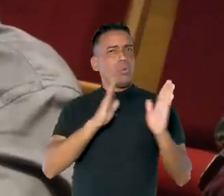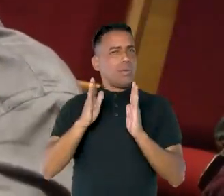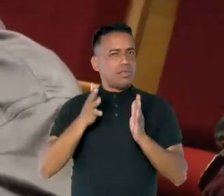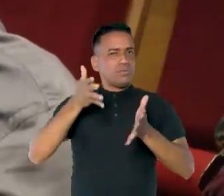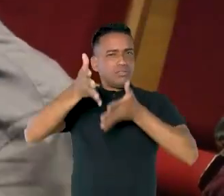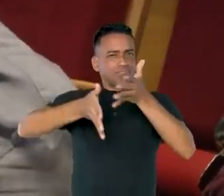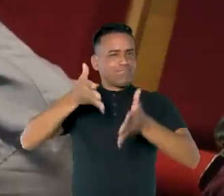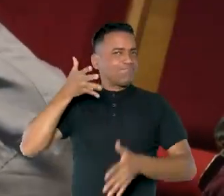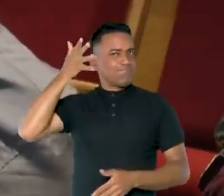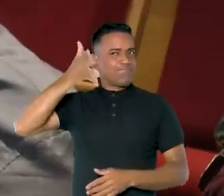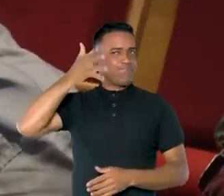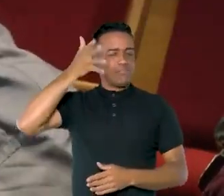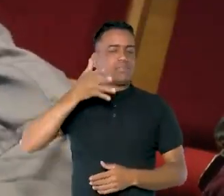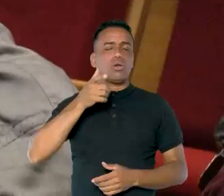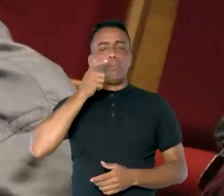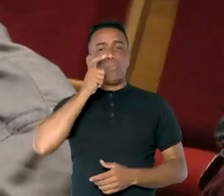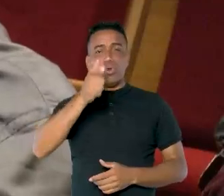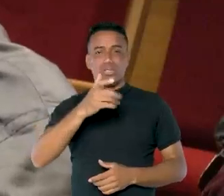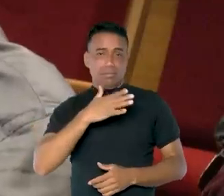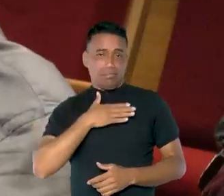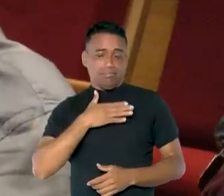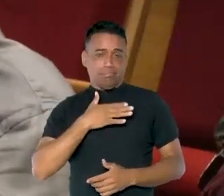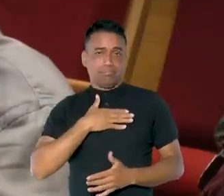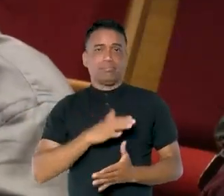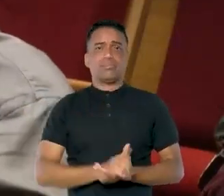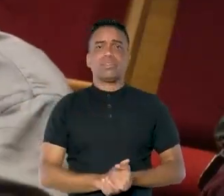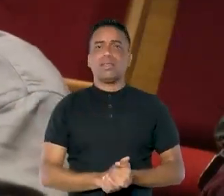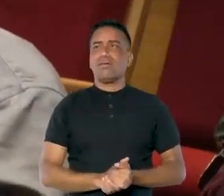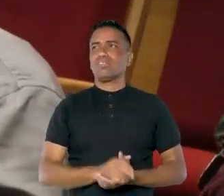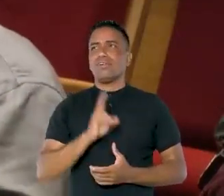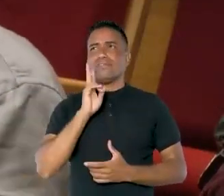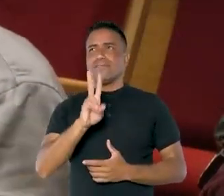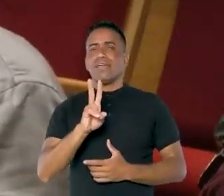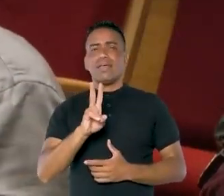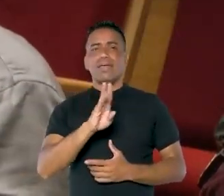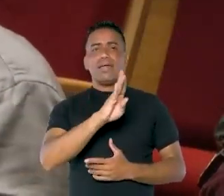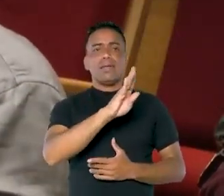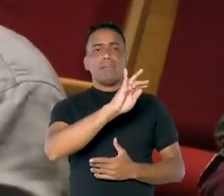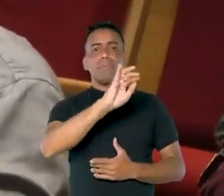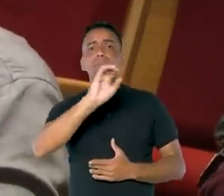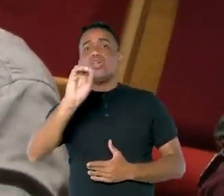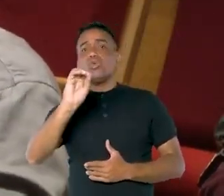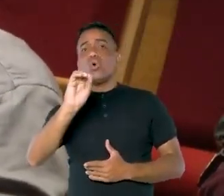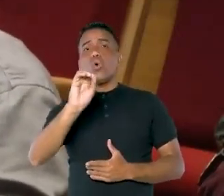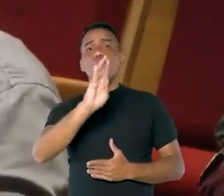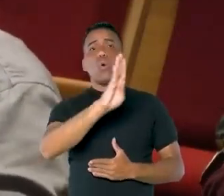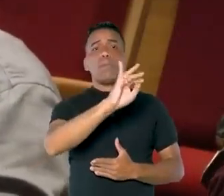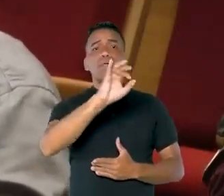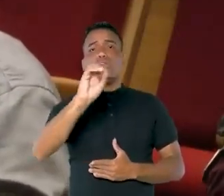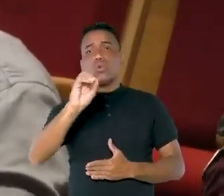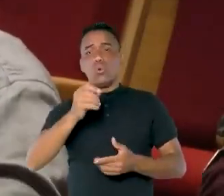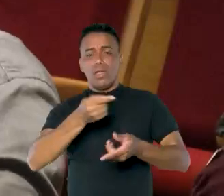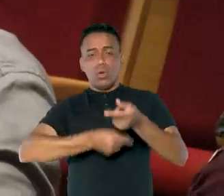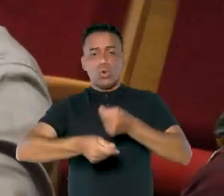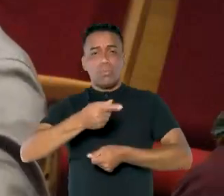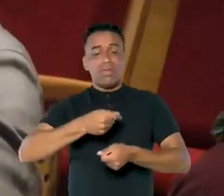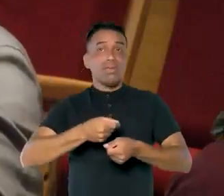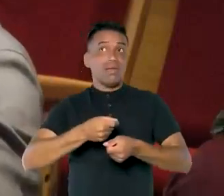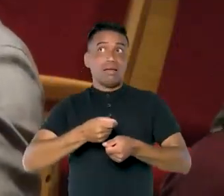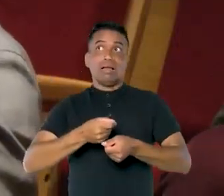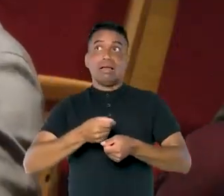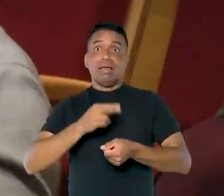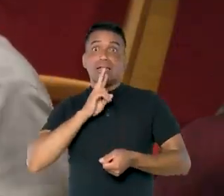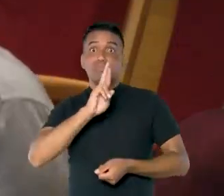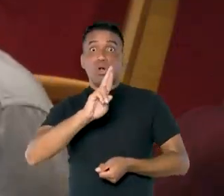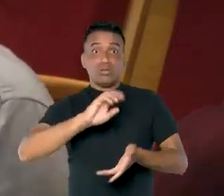e é mais uma curiosidade, você vê com bons olhos a bioeconomia em termos de soluções sustentáveis ou tem